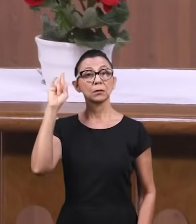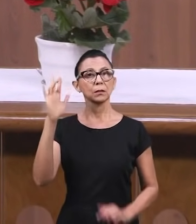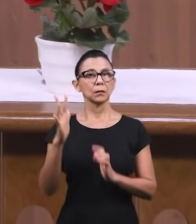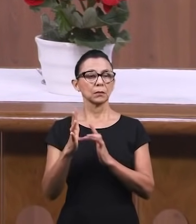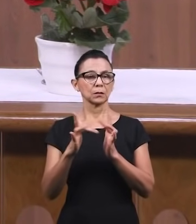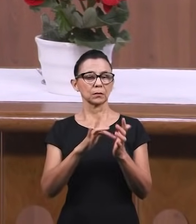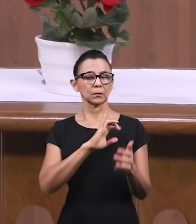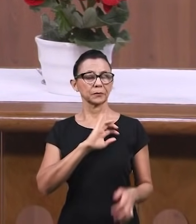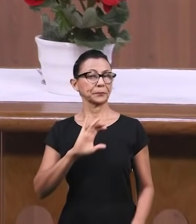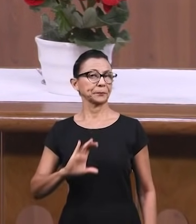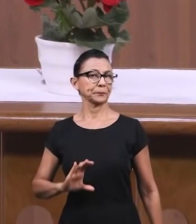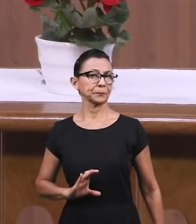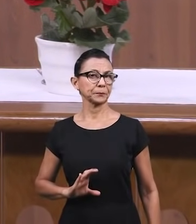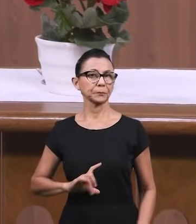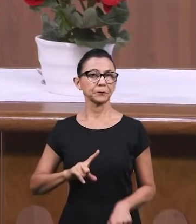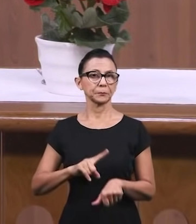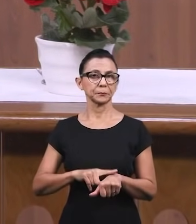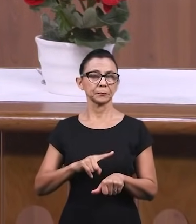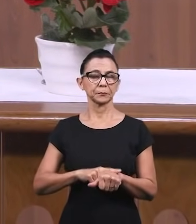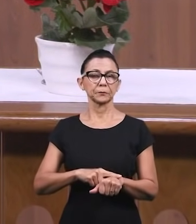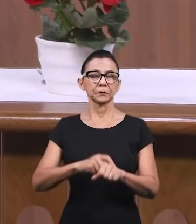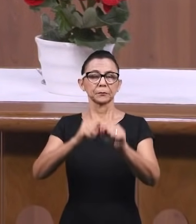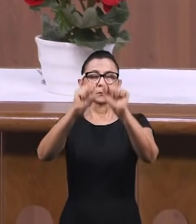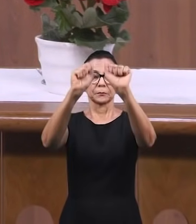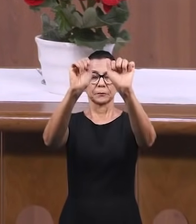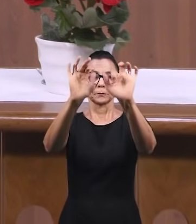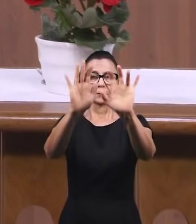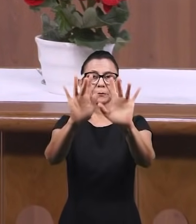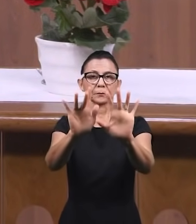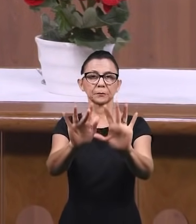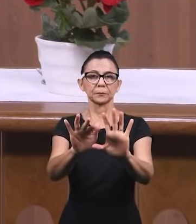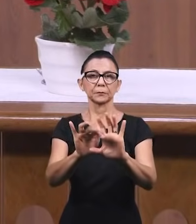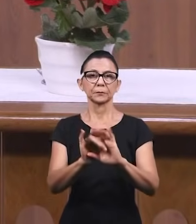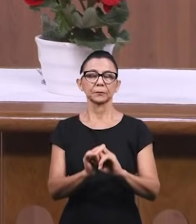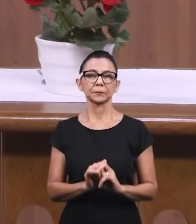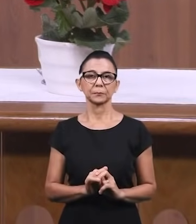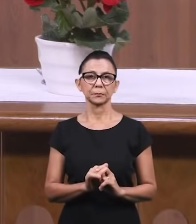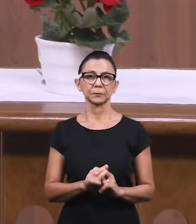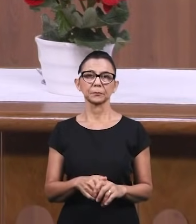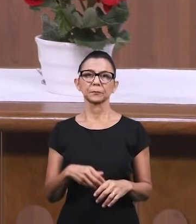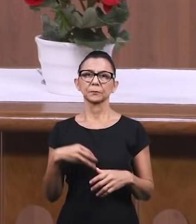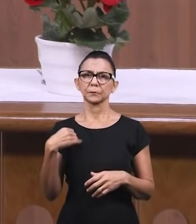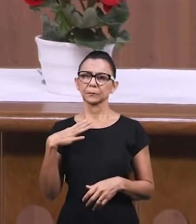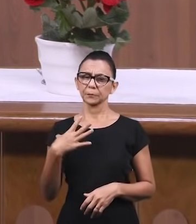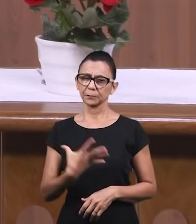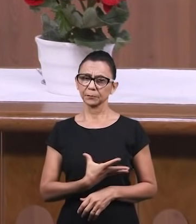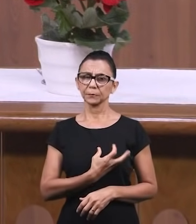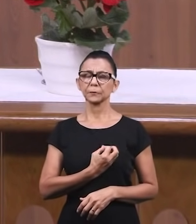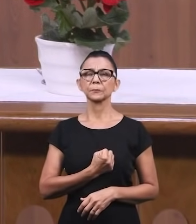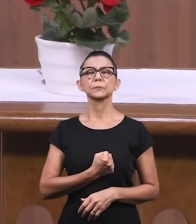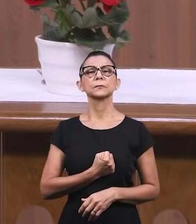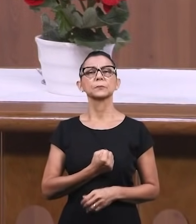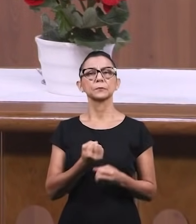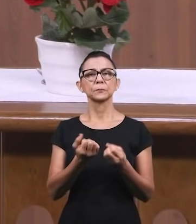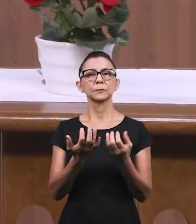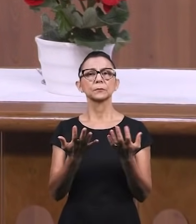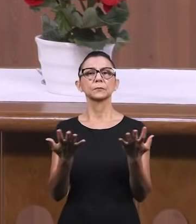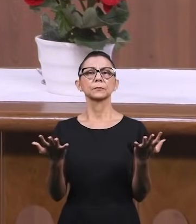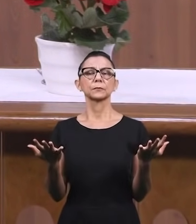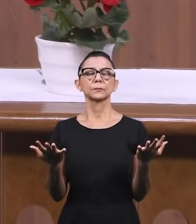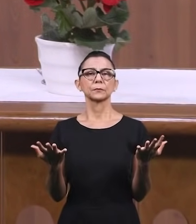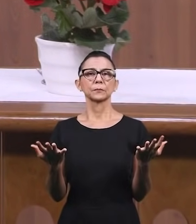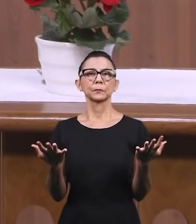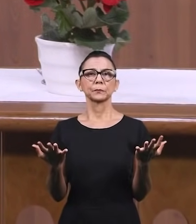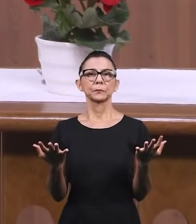Cristo, Ele nesta hora te abençoará com a bênção da salvação, concedendo a